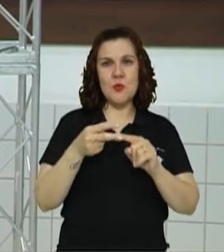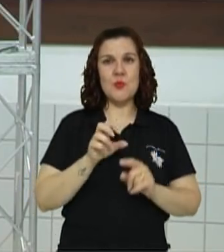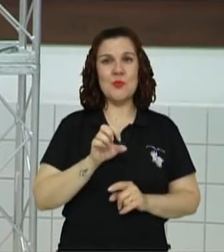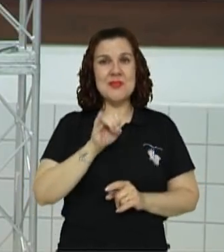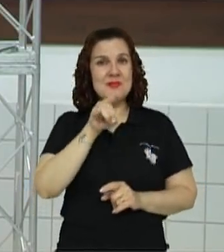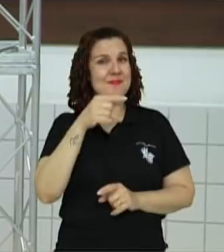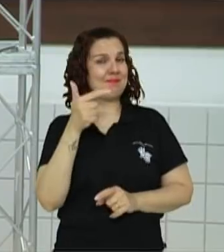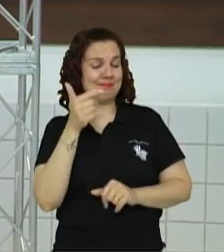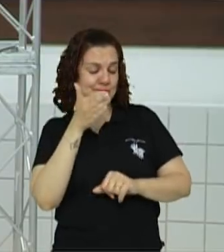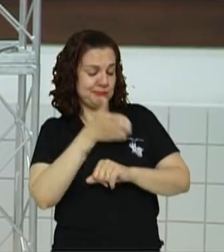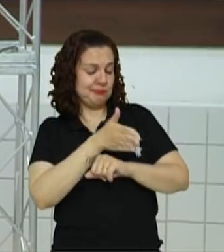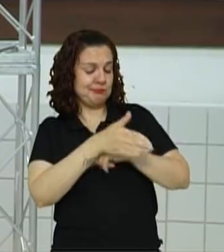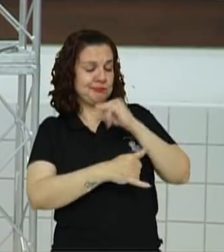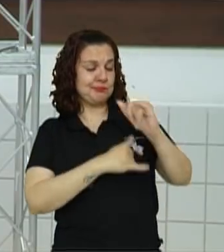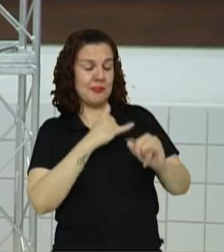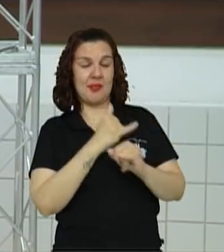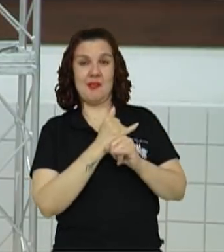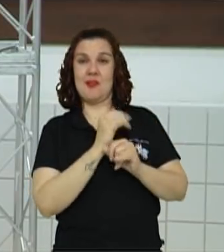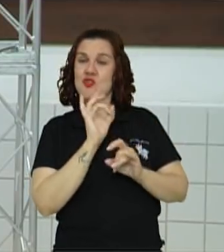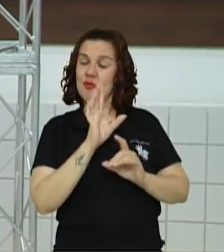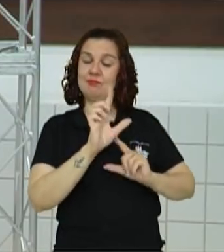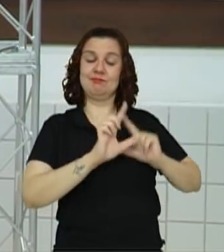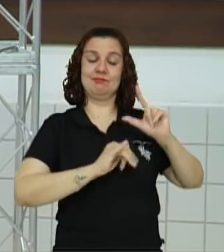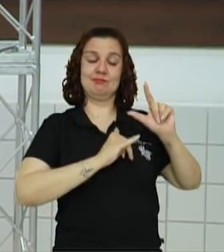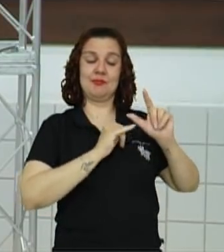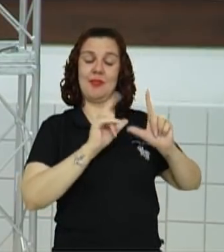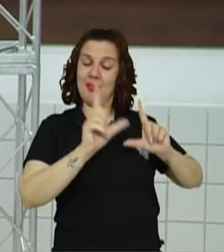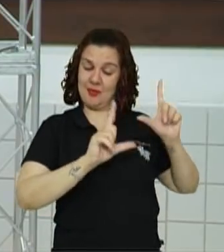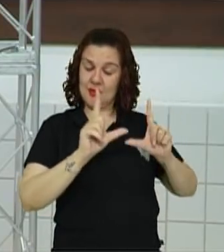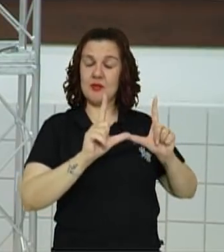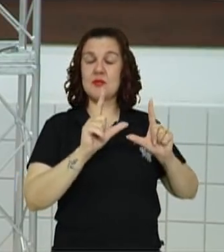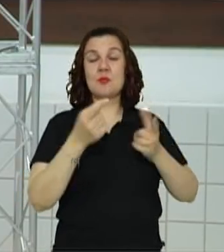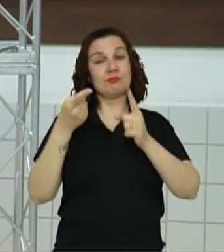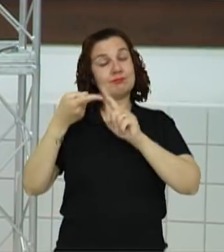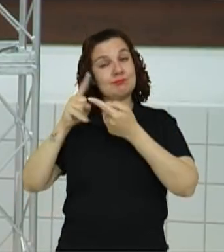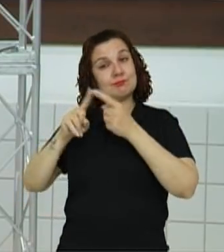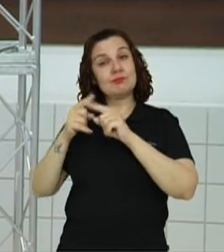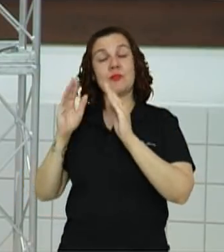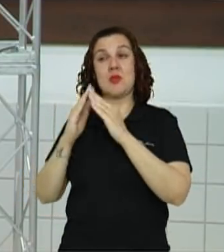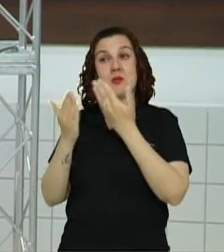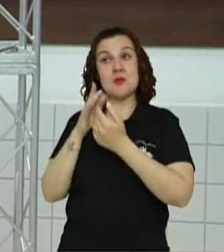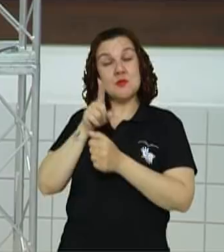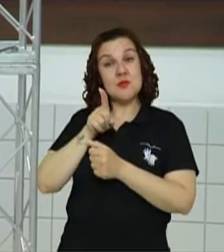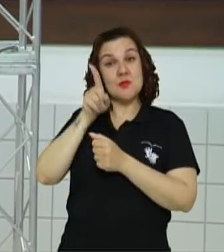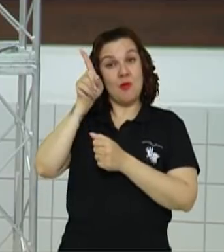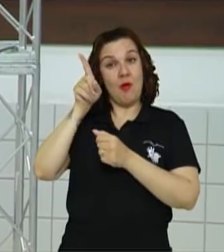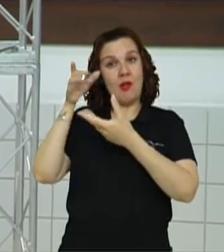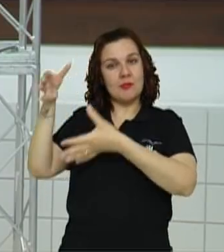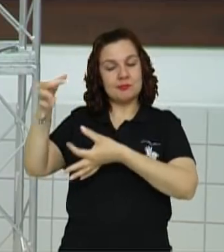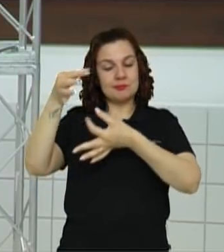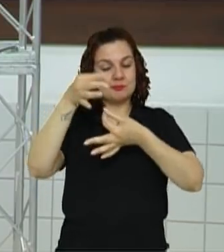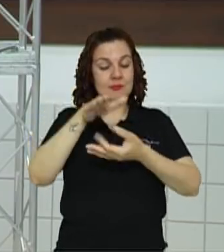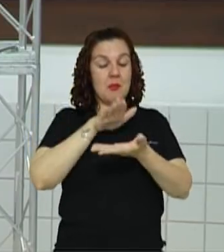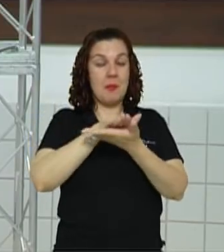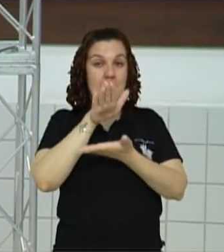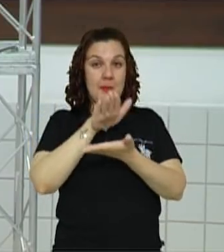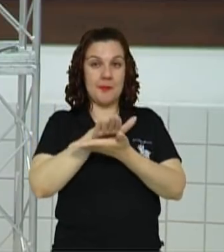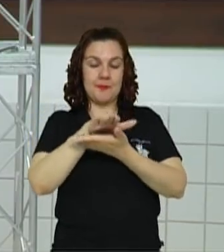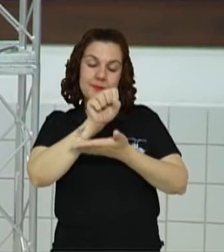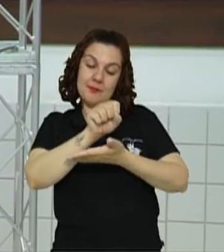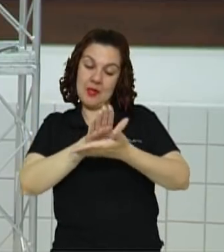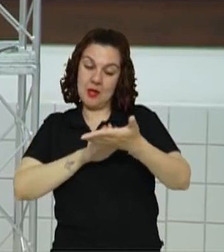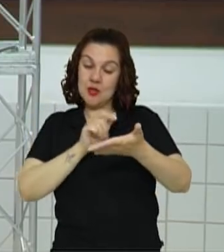caso você nos acompanhe apenas pela TV, entre em contato com a sua escola, retire os materiais necessários